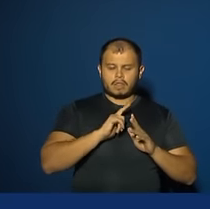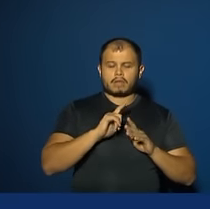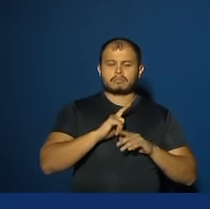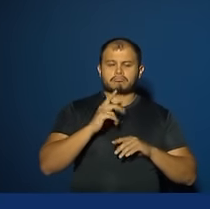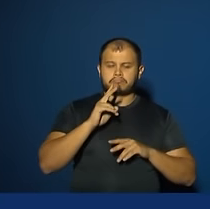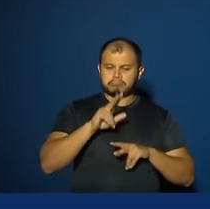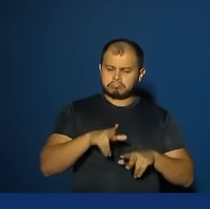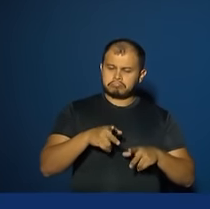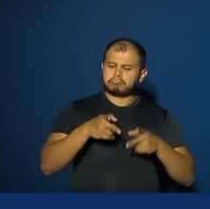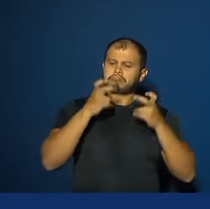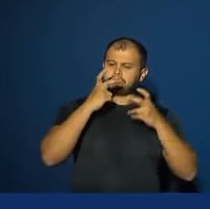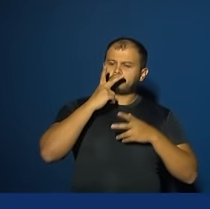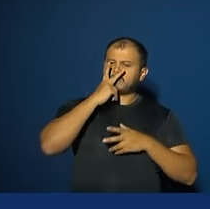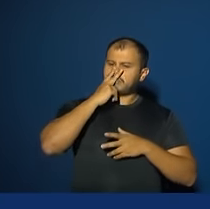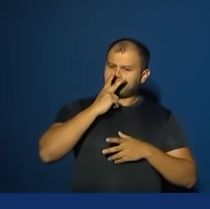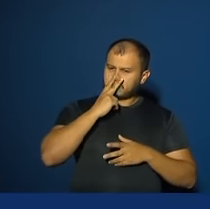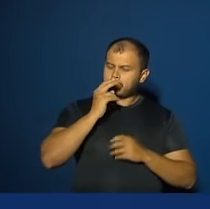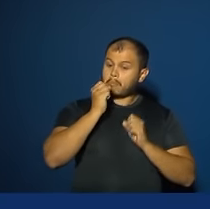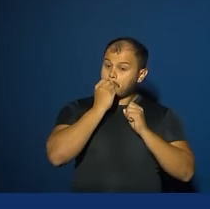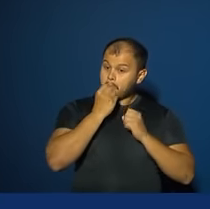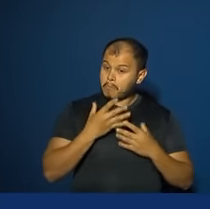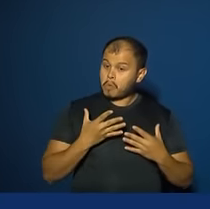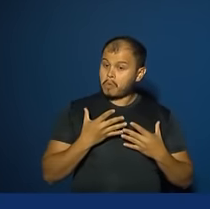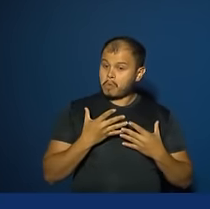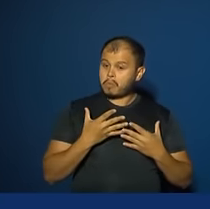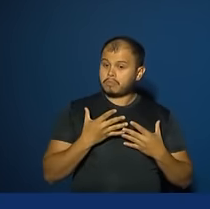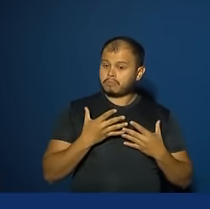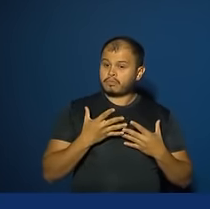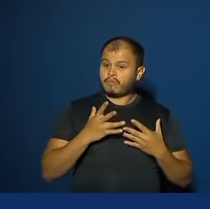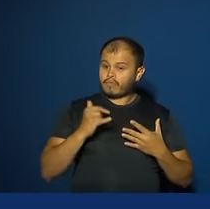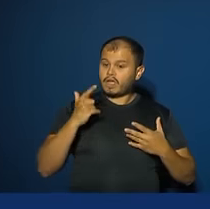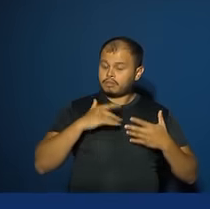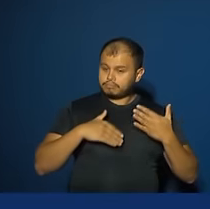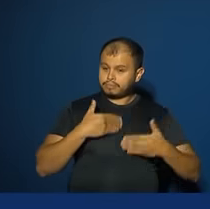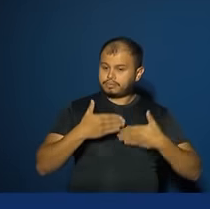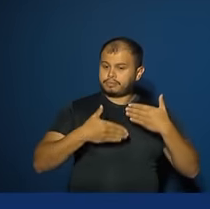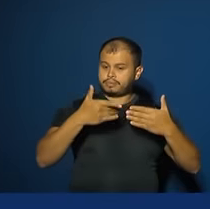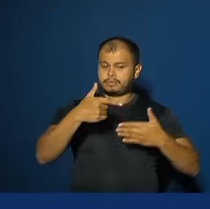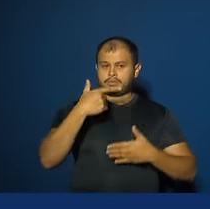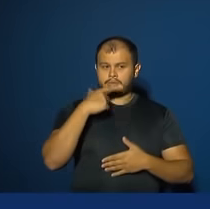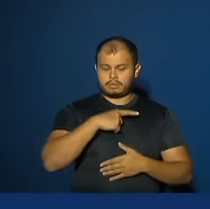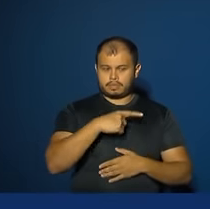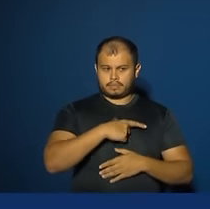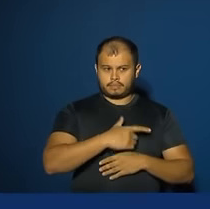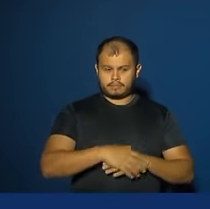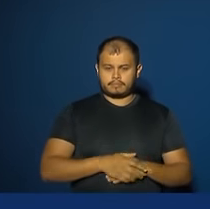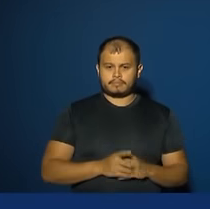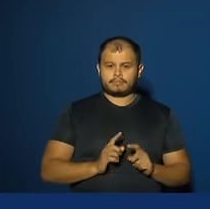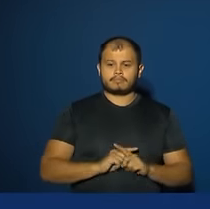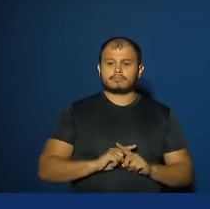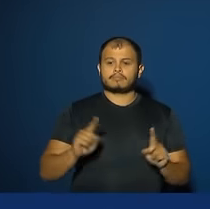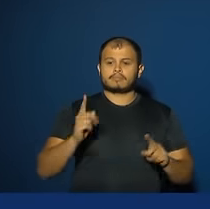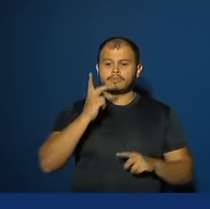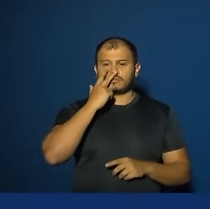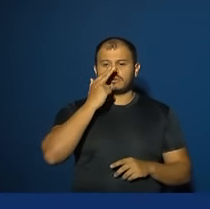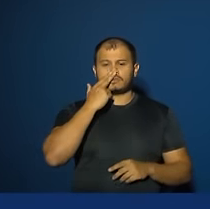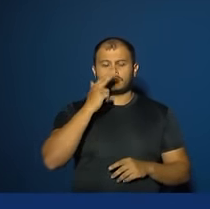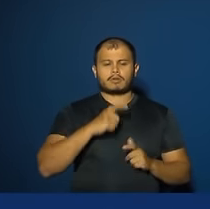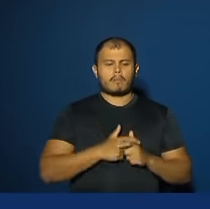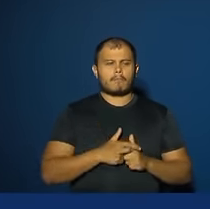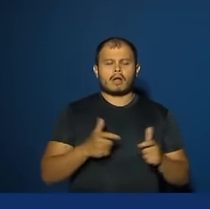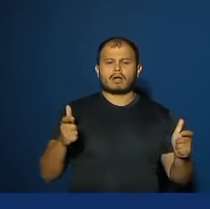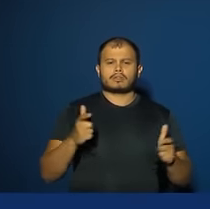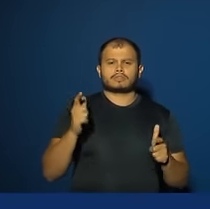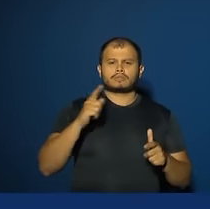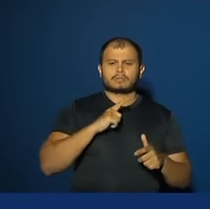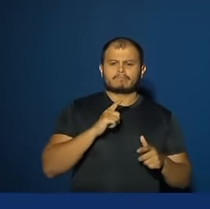realmente muito boa, de que a convergência parece estar indo para uma vitória. O que deixa, em geral, a gente e o mercado